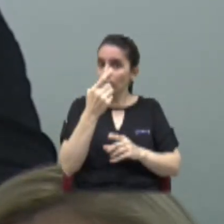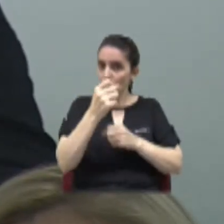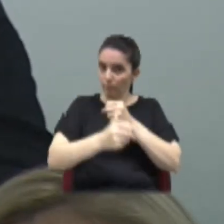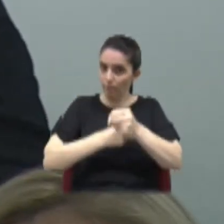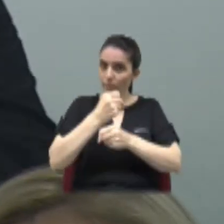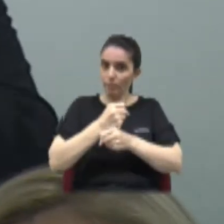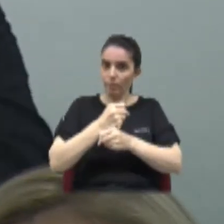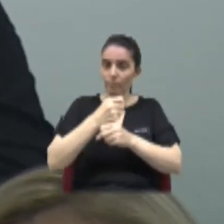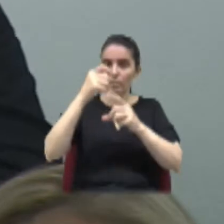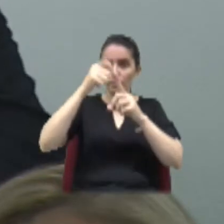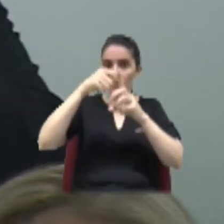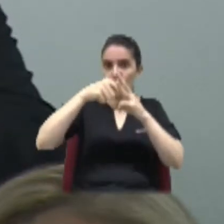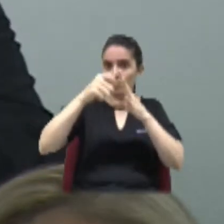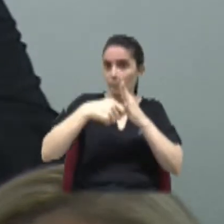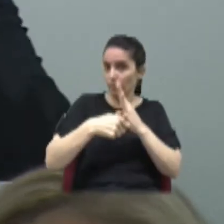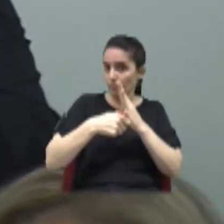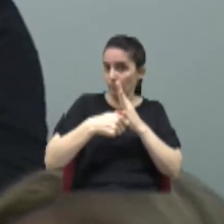foi